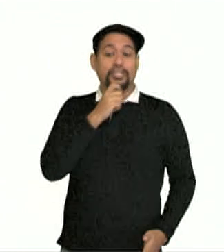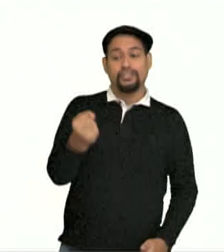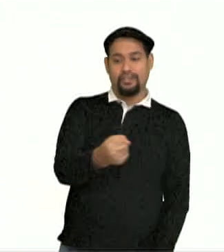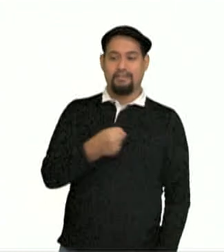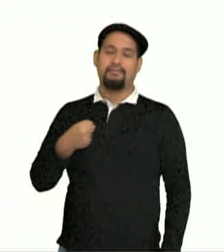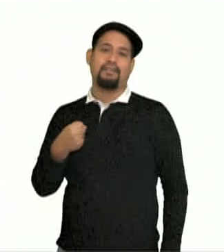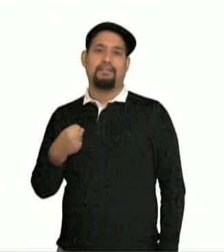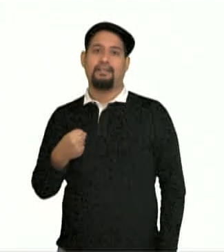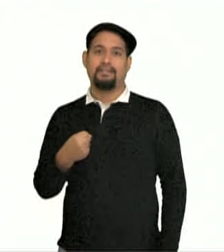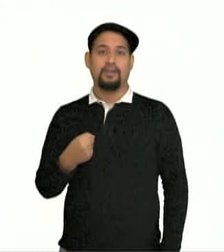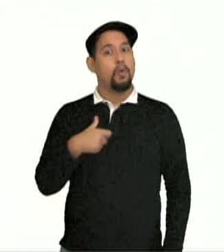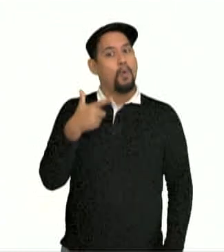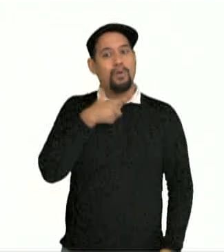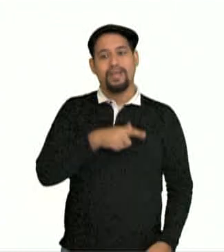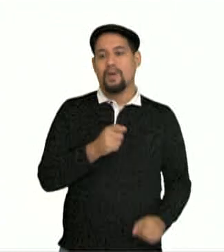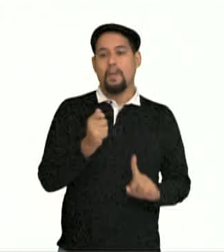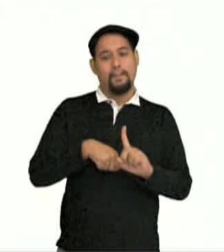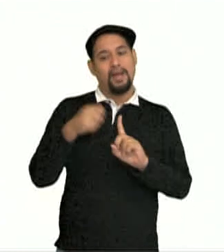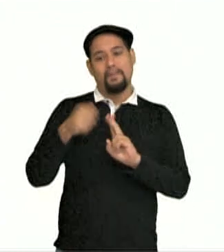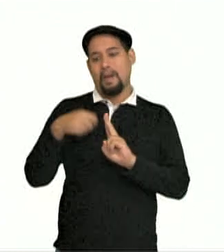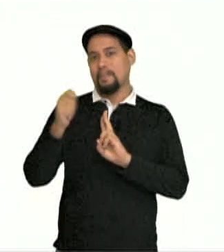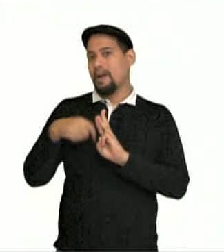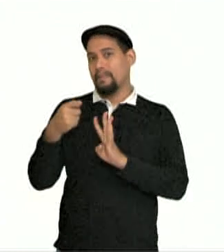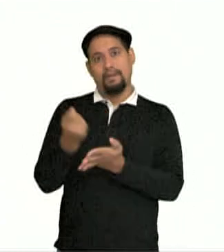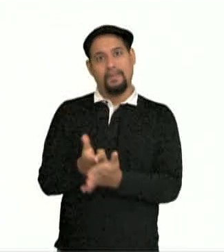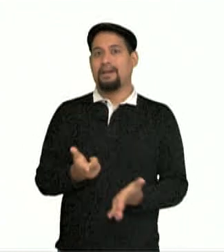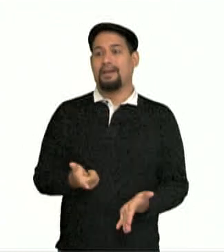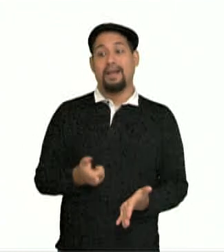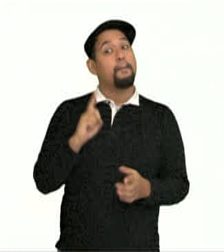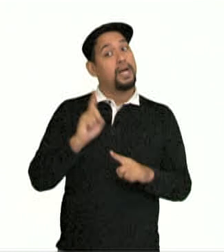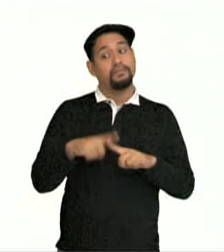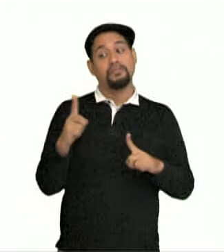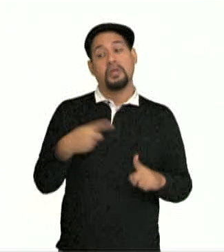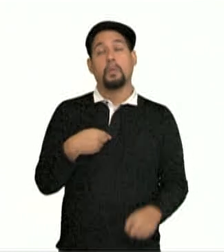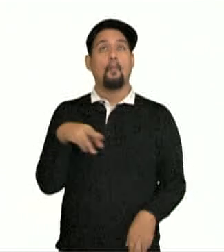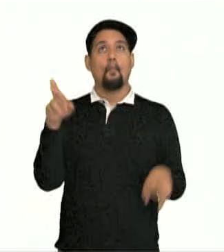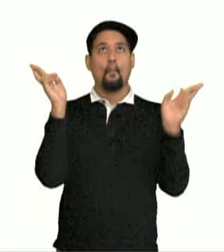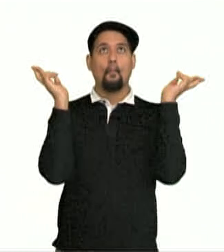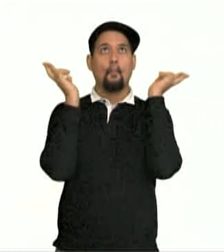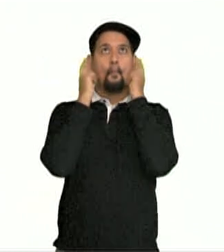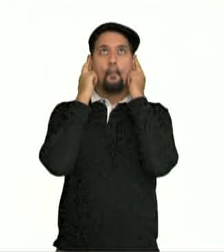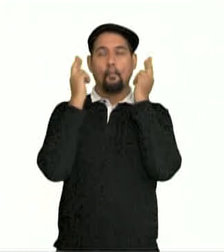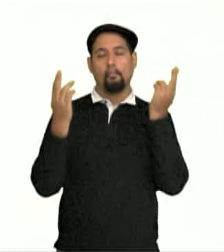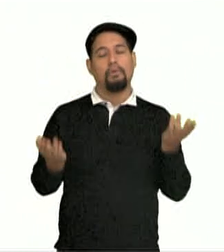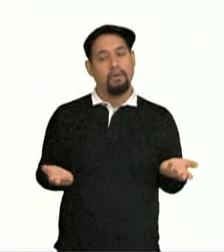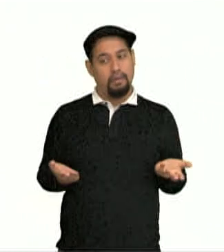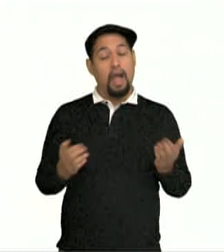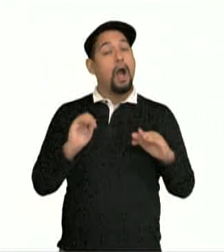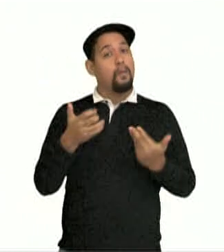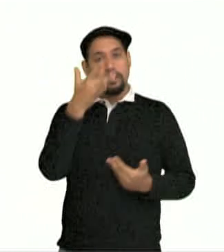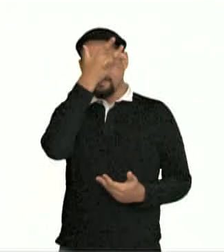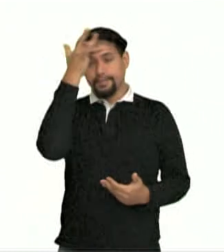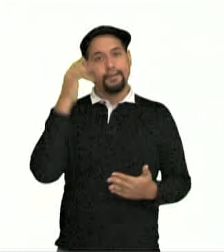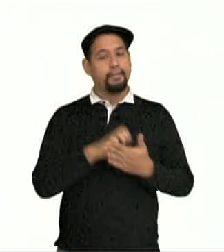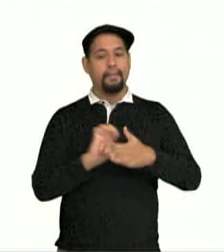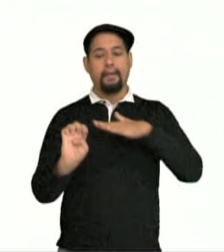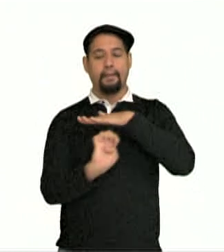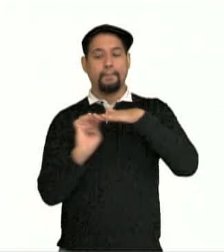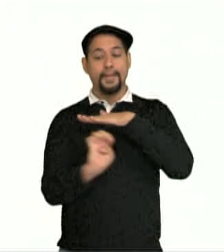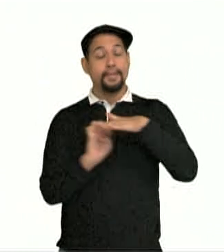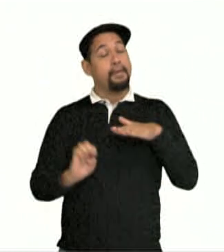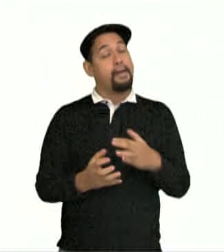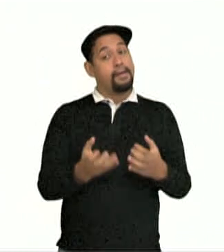suficiente para pagar as prestações. Mas não, você não me ouviu. E agora o pessoal lá da empresa de cobrança quer o